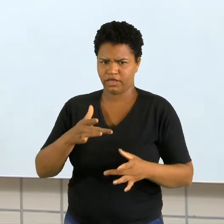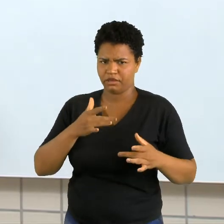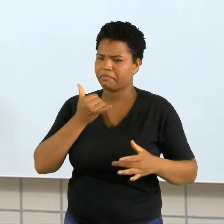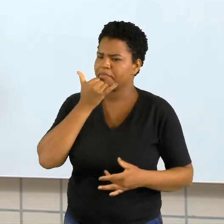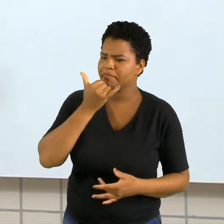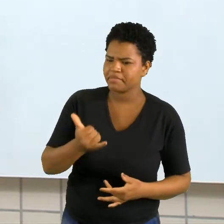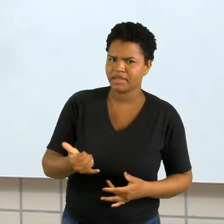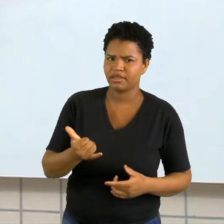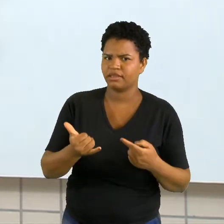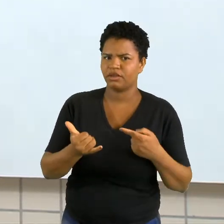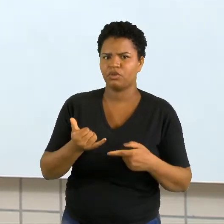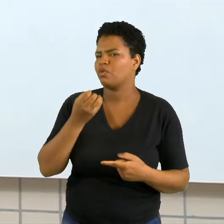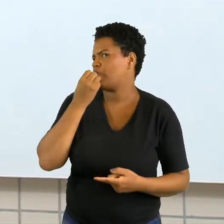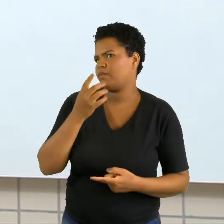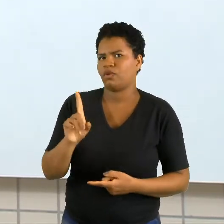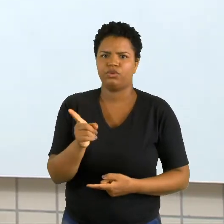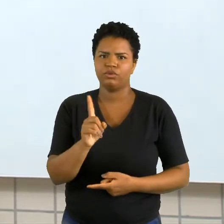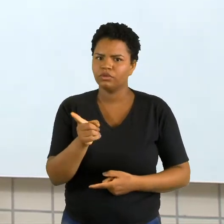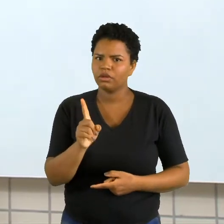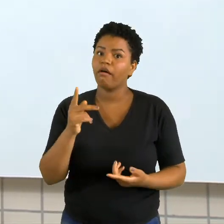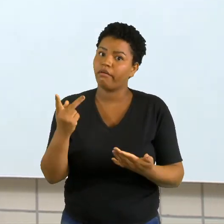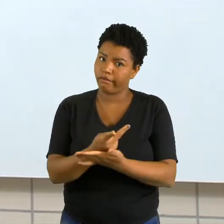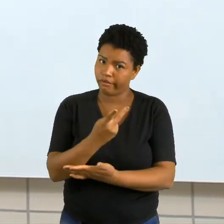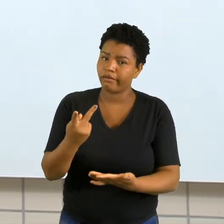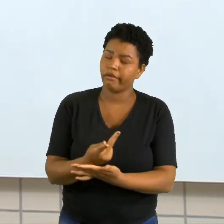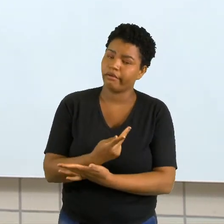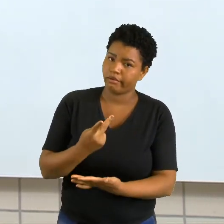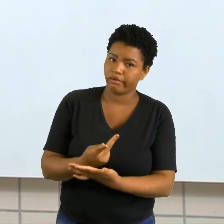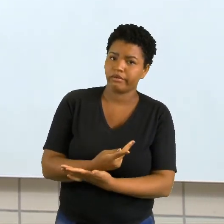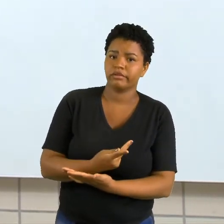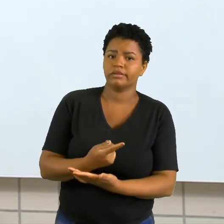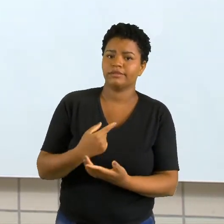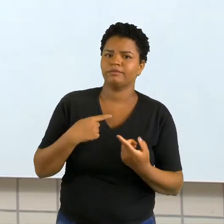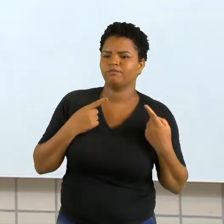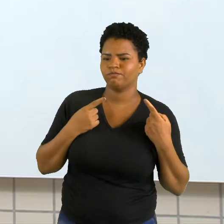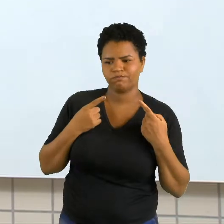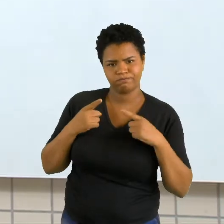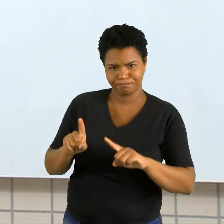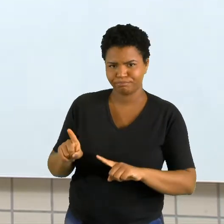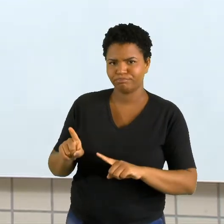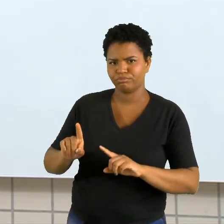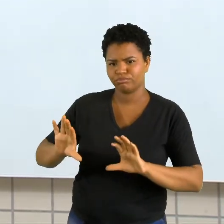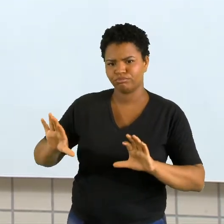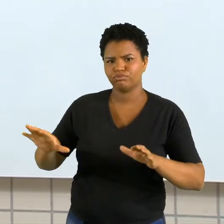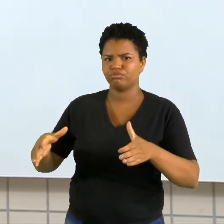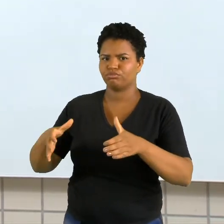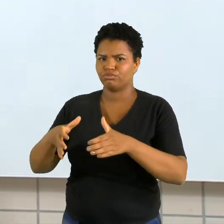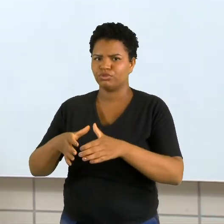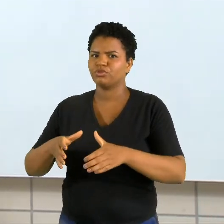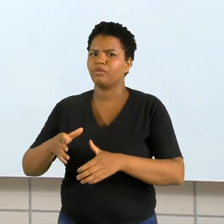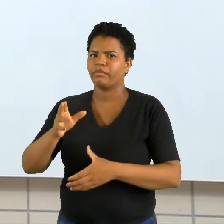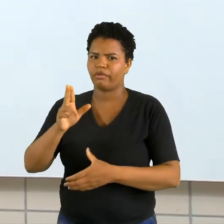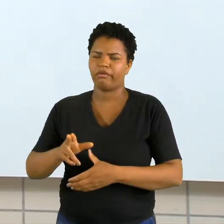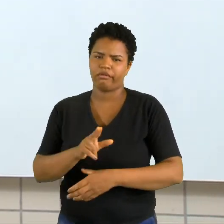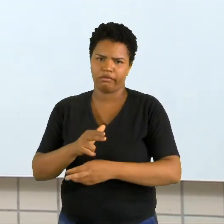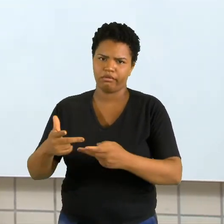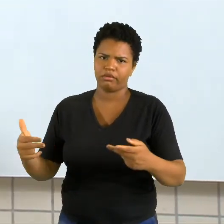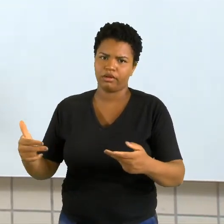Papa Leão X ele vai cobrar uma indulgência a mais para a construção da Basílica de São Pedro.